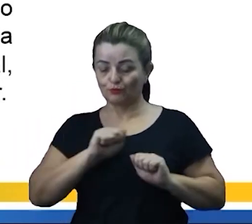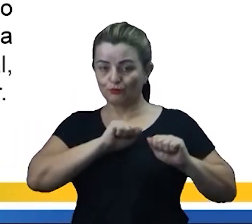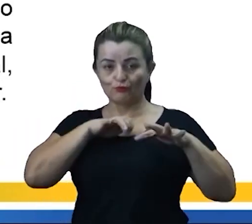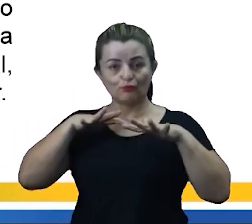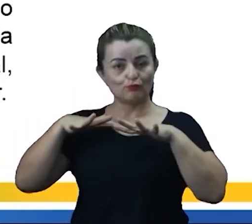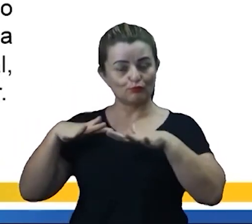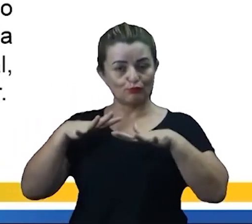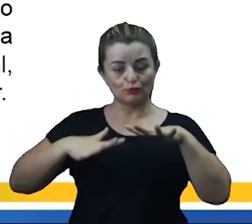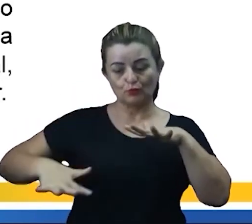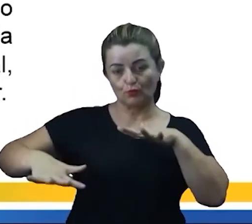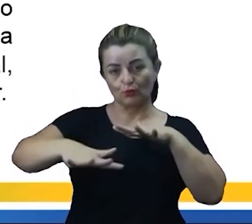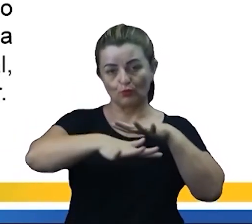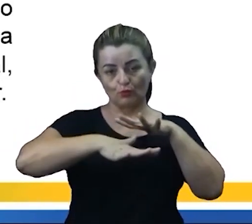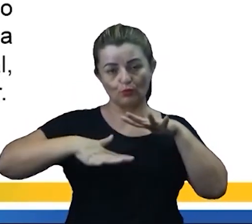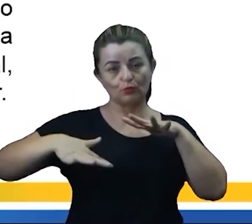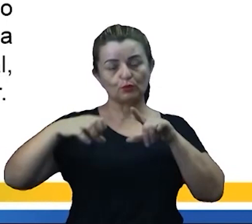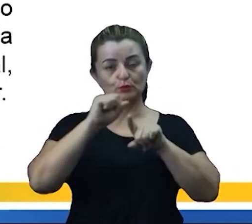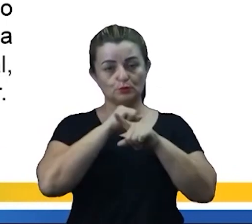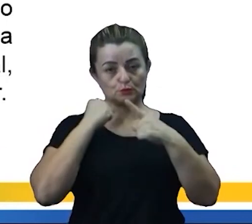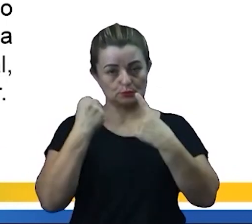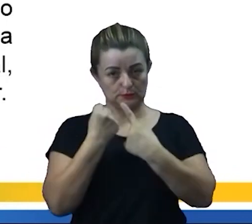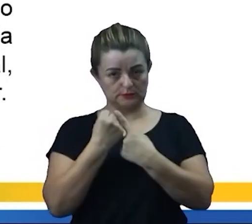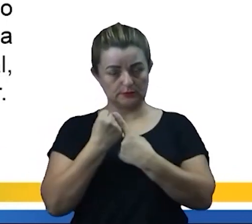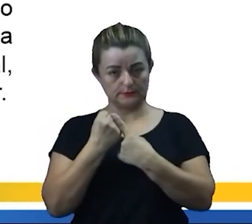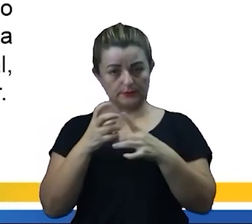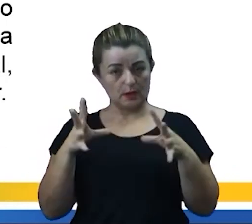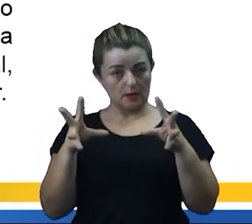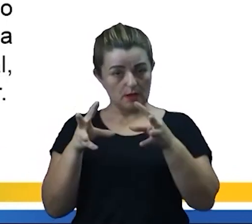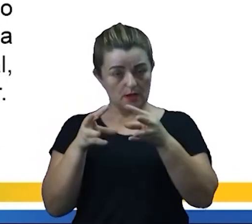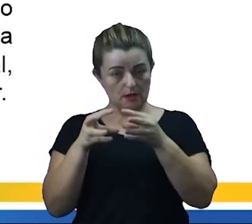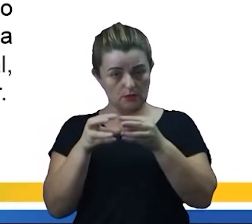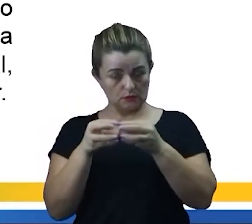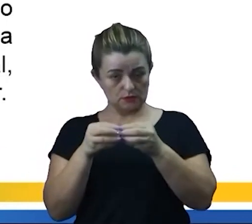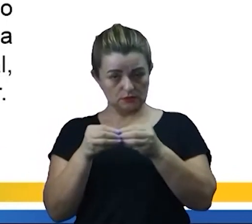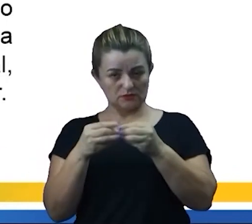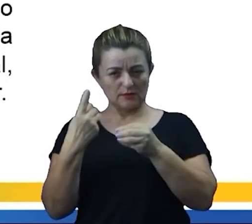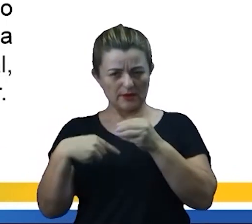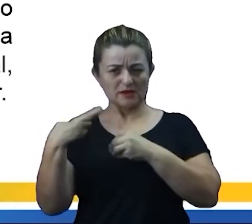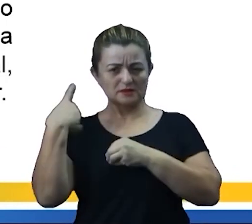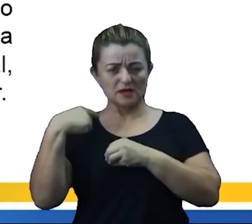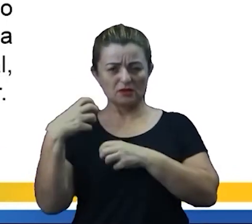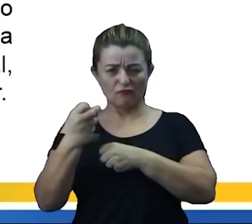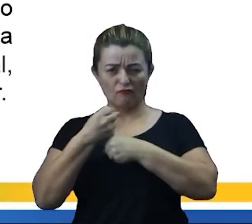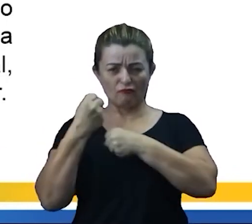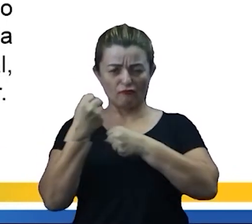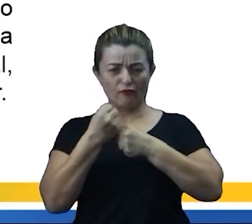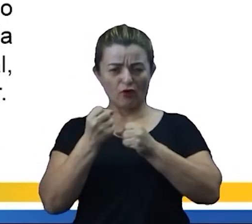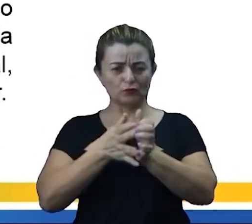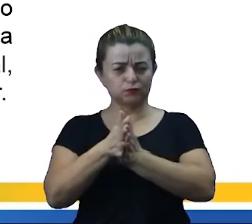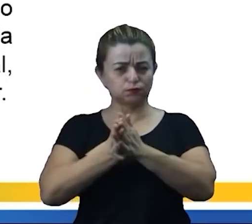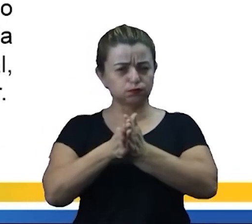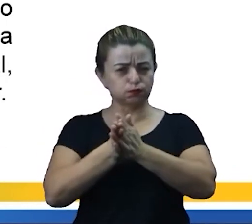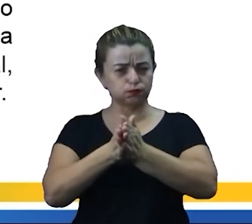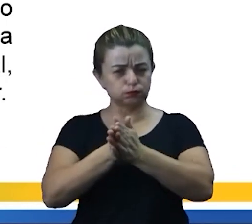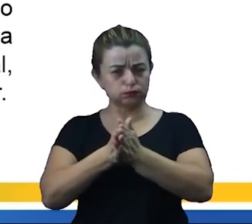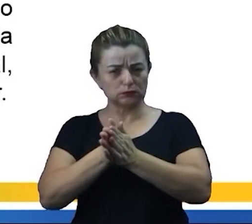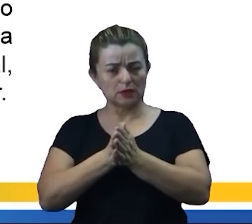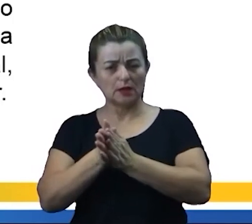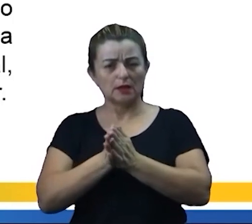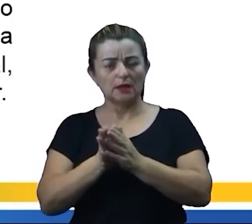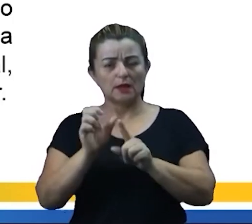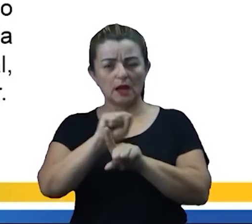camadas sociais. Em suma, numa época de fortes tensões, a sociedade barroca caracterizou-se